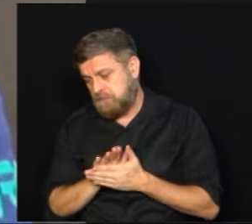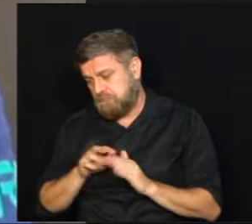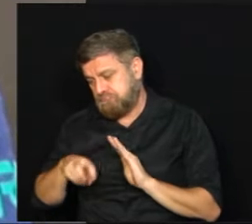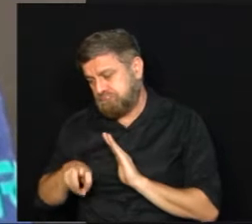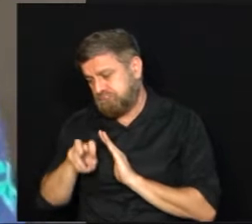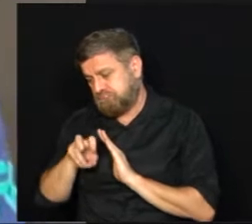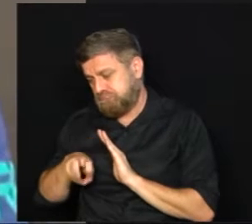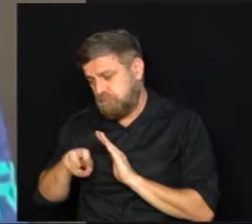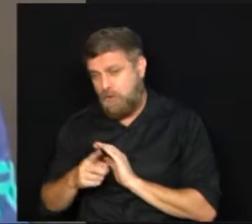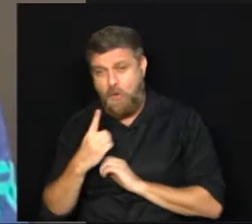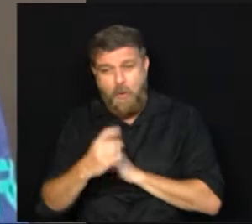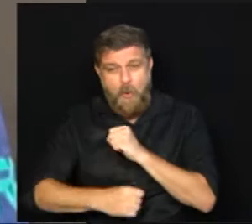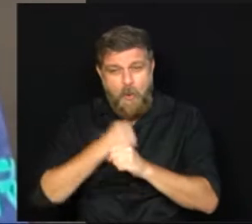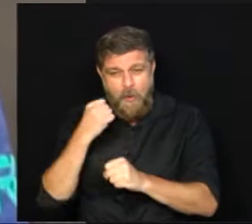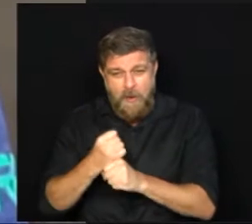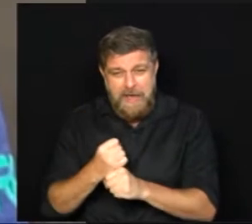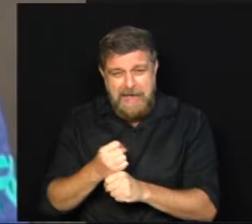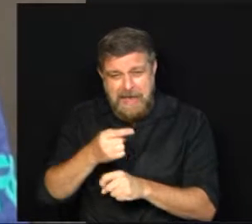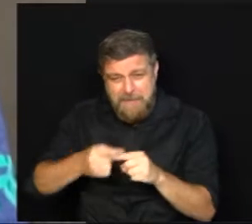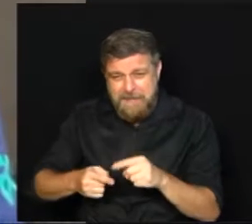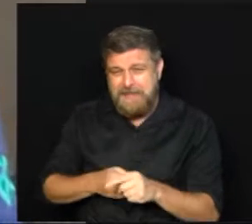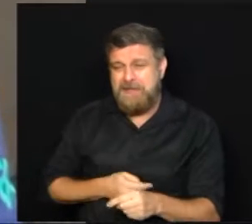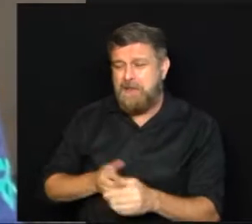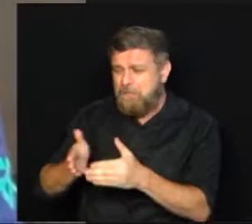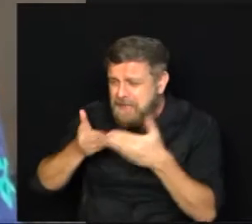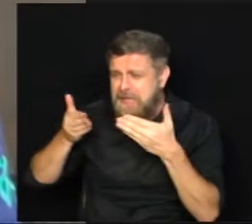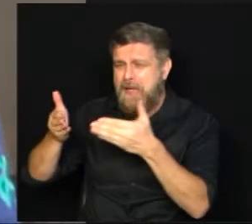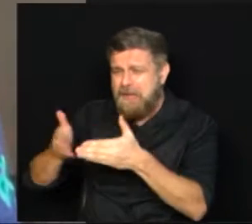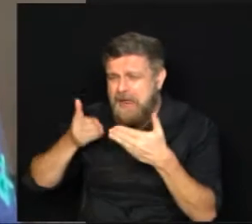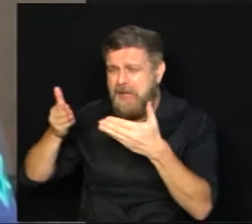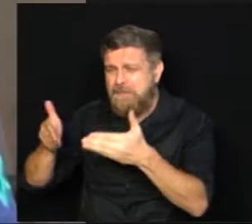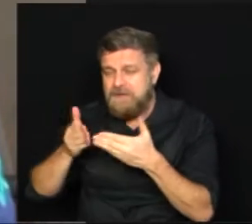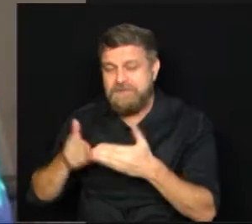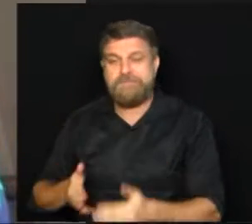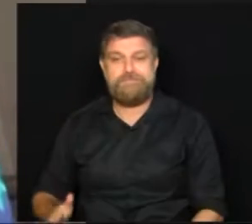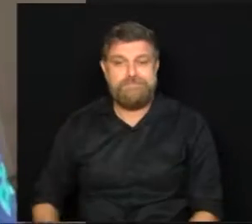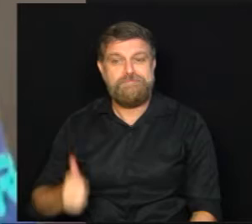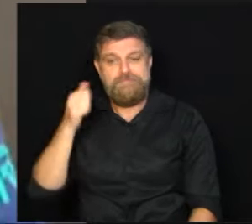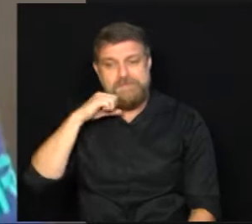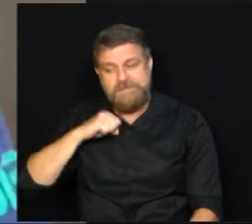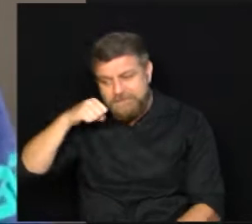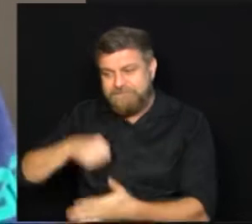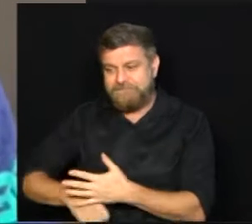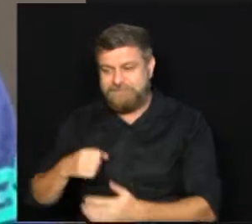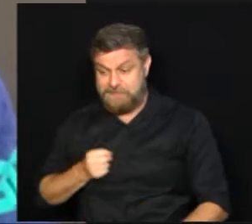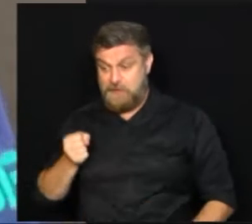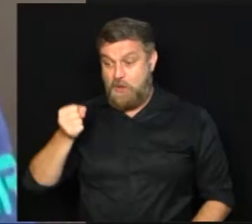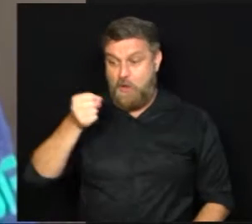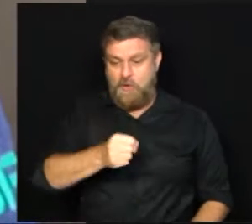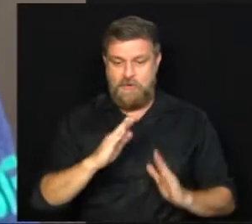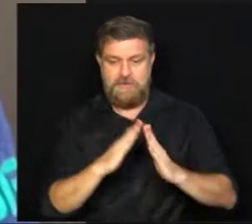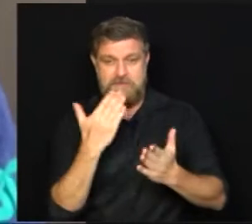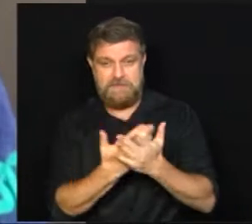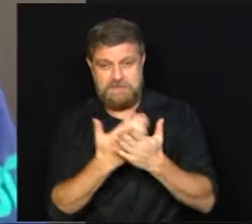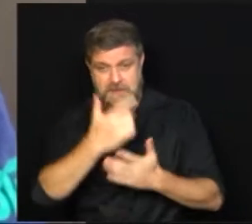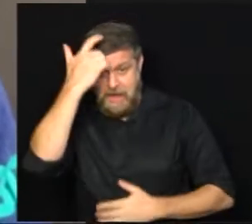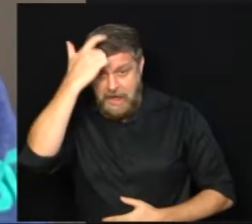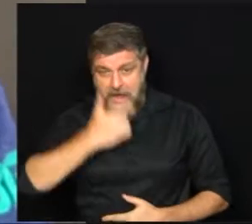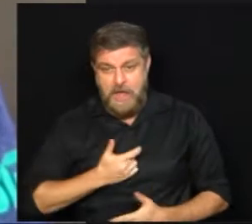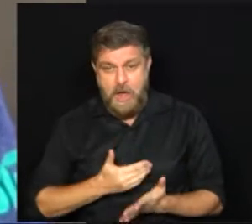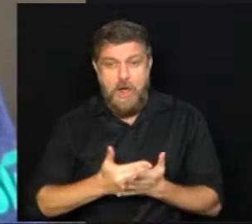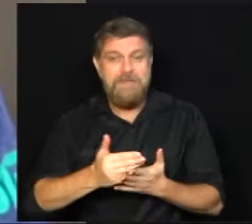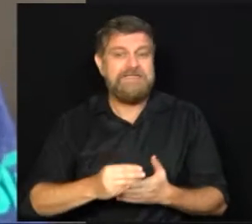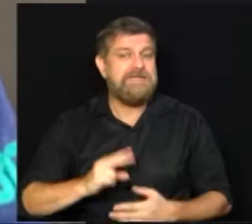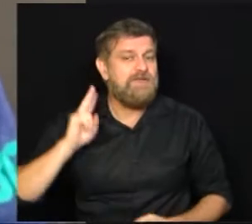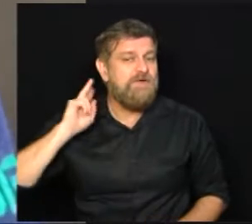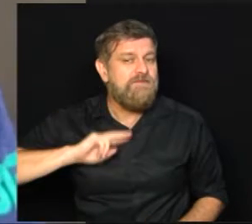ficar insistindo muito com ela acabou me levando para uma escolinha e de lá eu ingressei no Clube de Regatas do Flamengo,